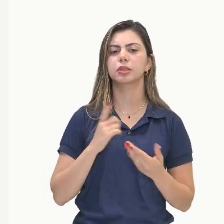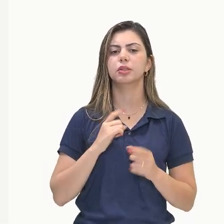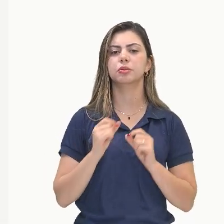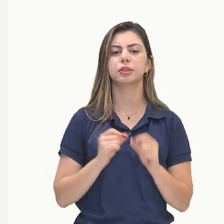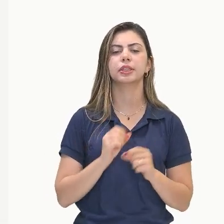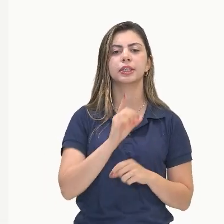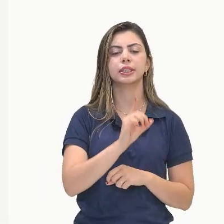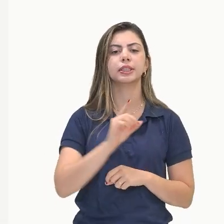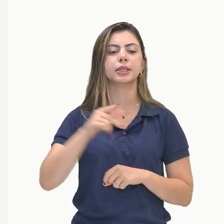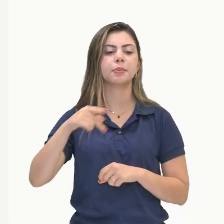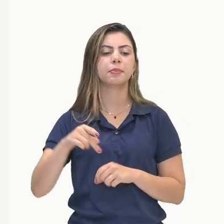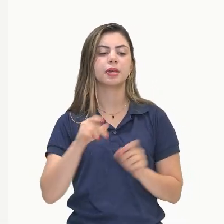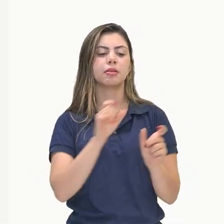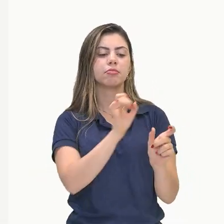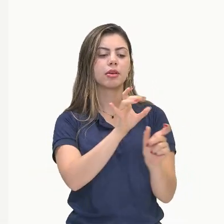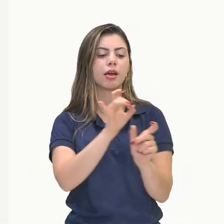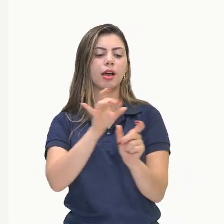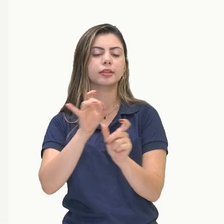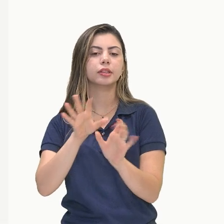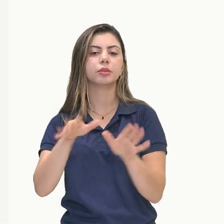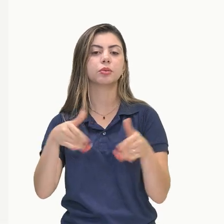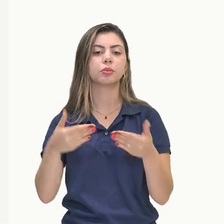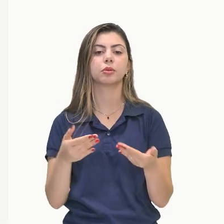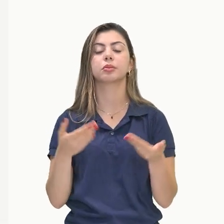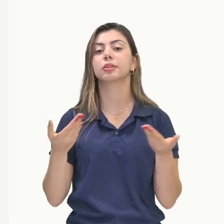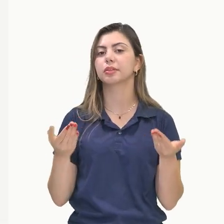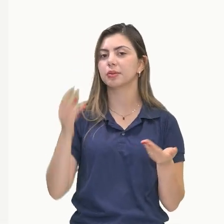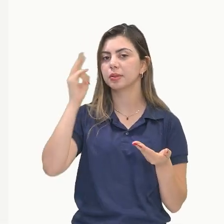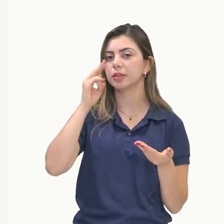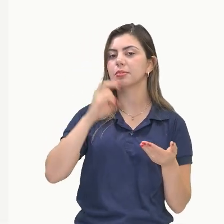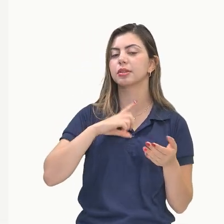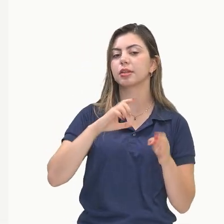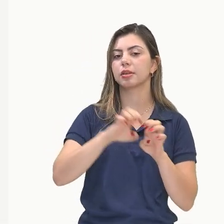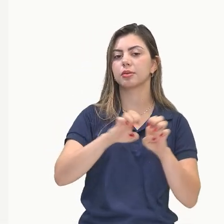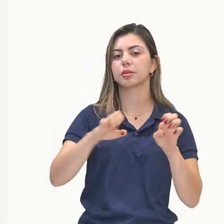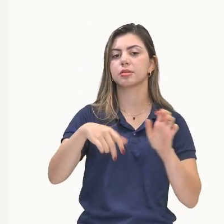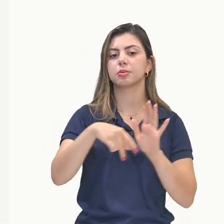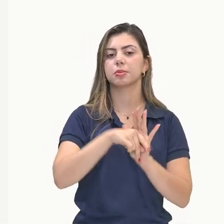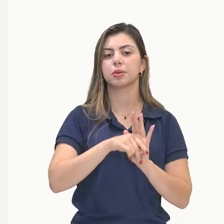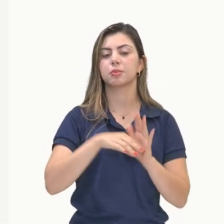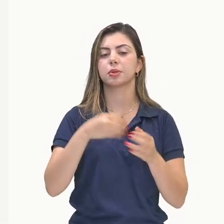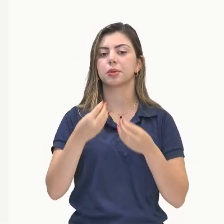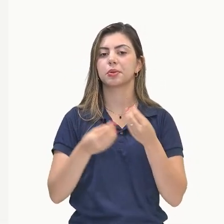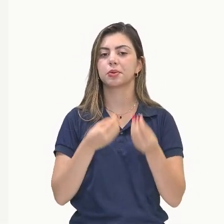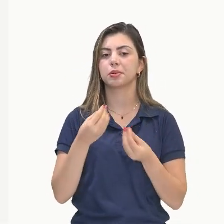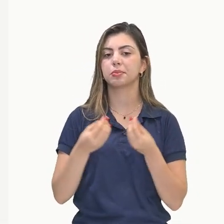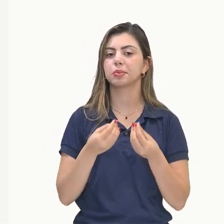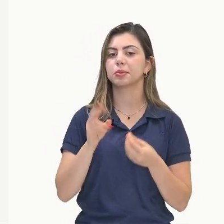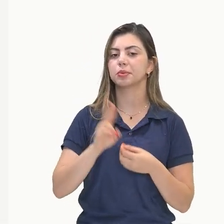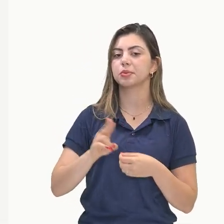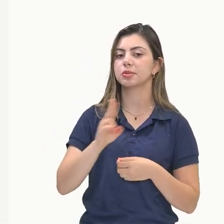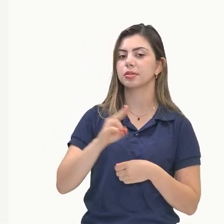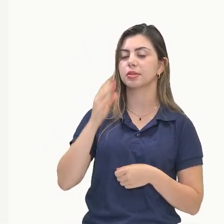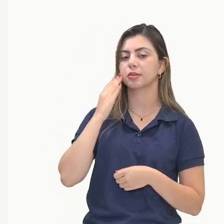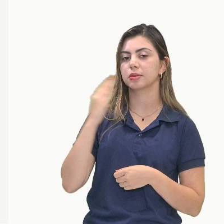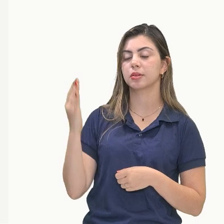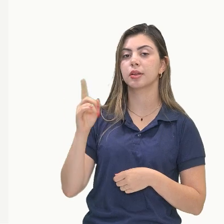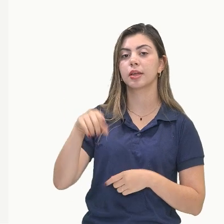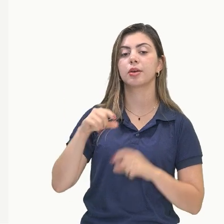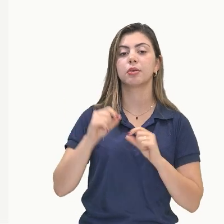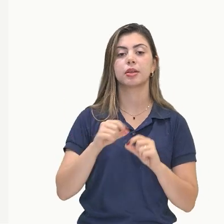cada capacitor? E aí, olha, na equação dos capacitores, ΔV é carga dividido por